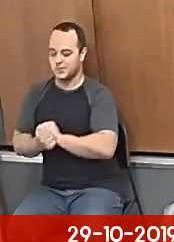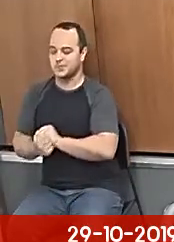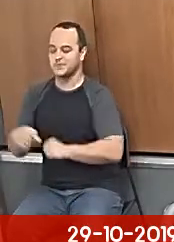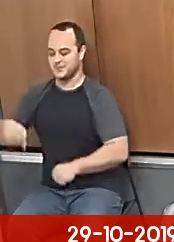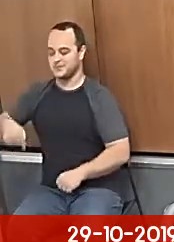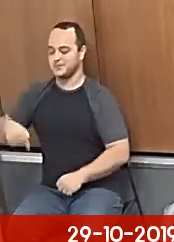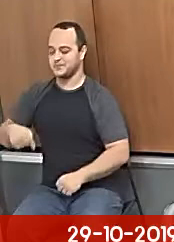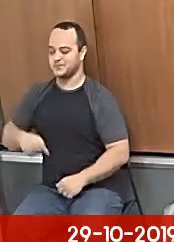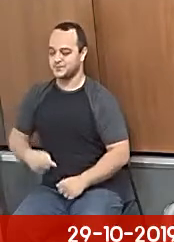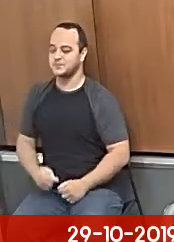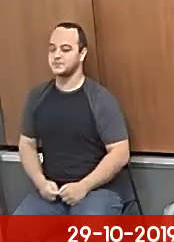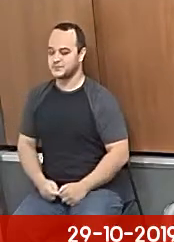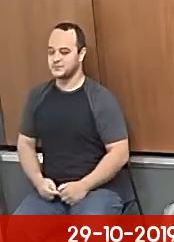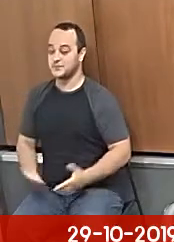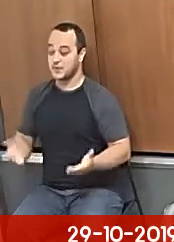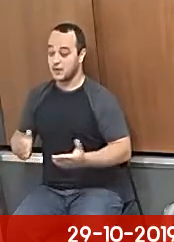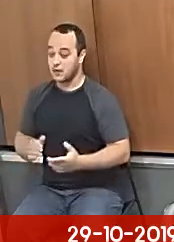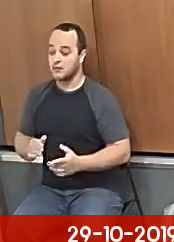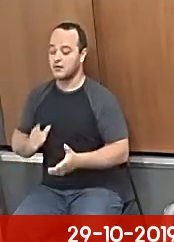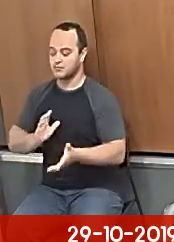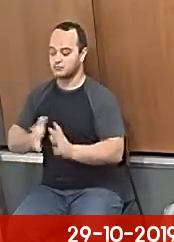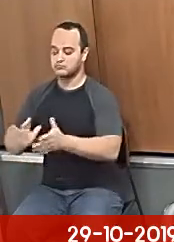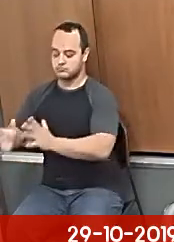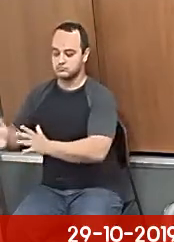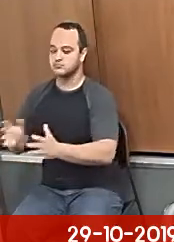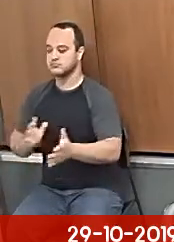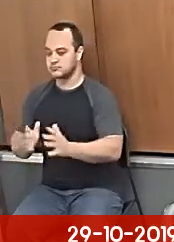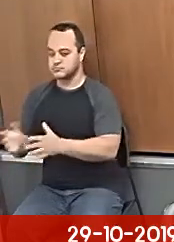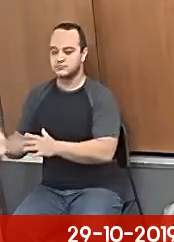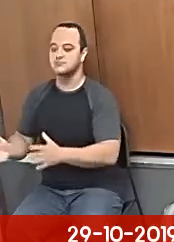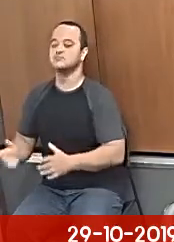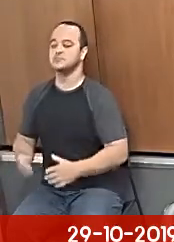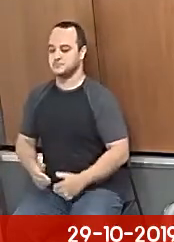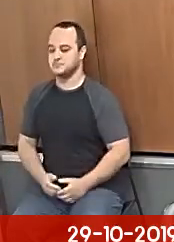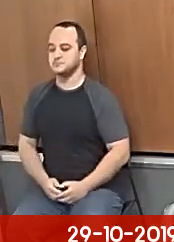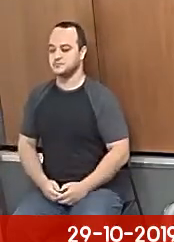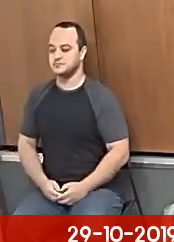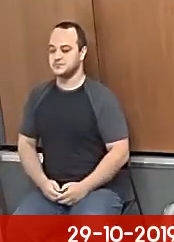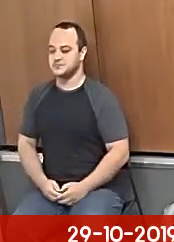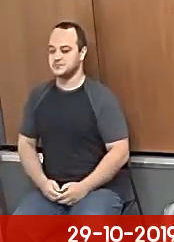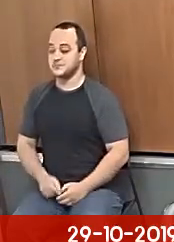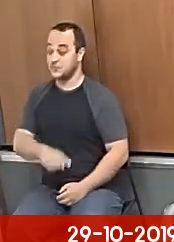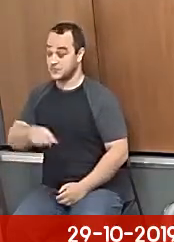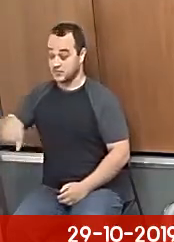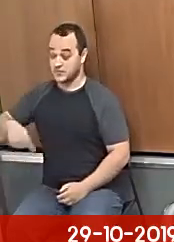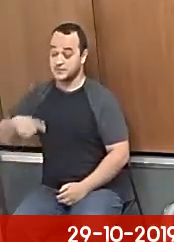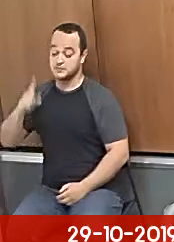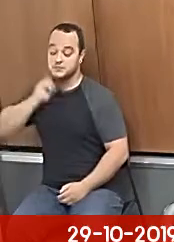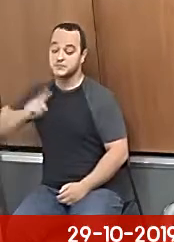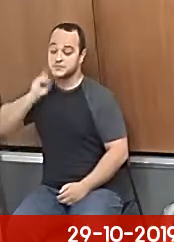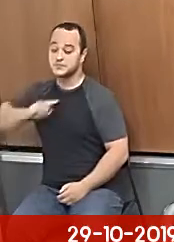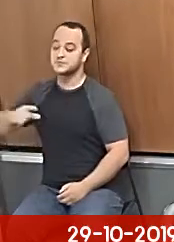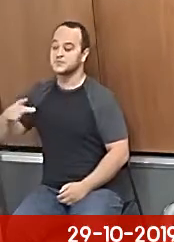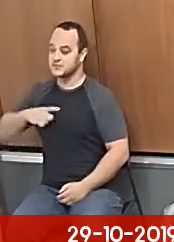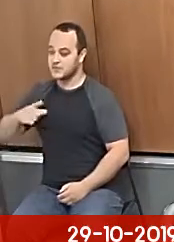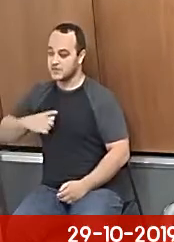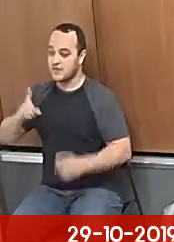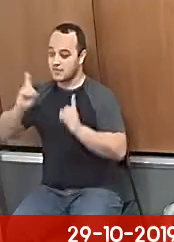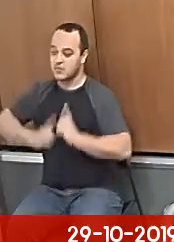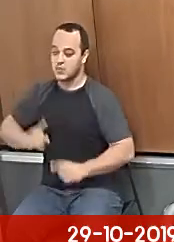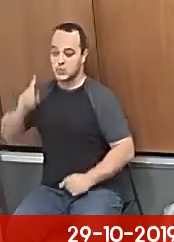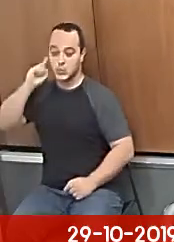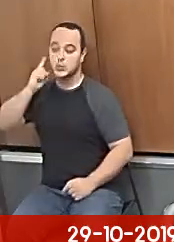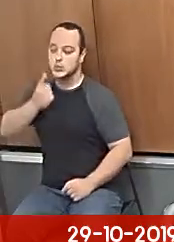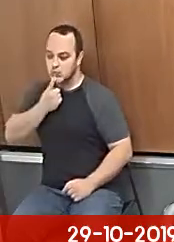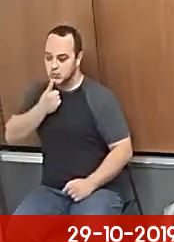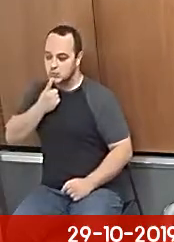dois trabalhando simultaneamente, levando até os lares de toda Minas Gerais, para as pessoas com deficiência auditiva